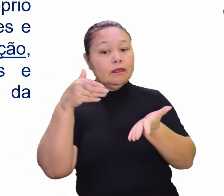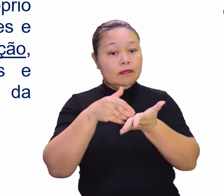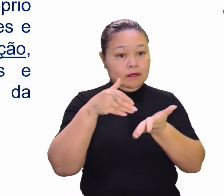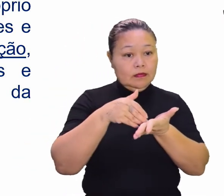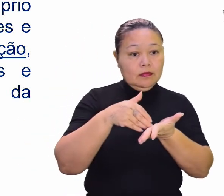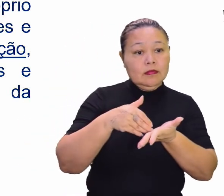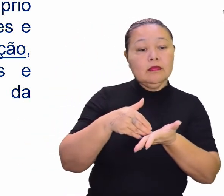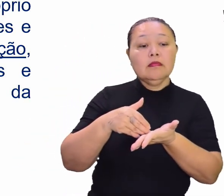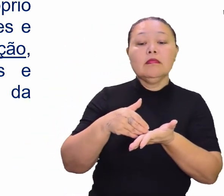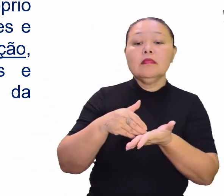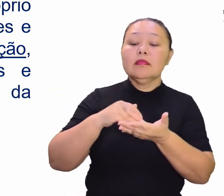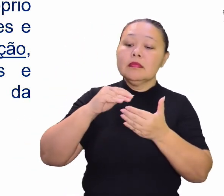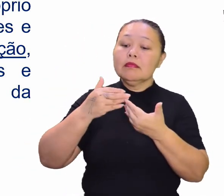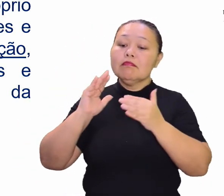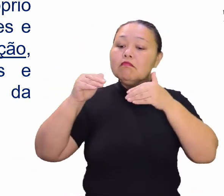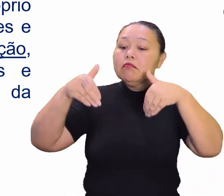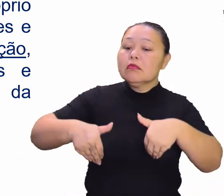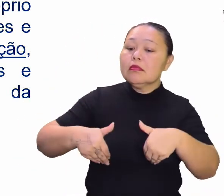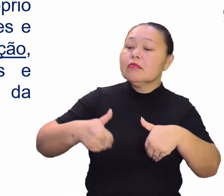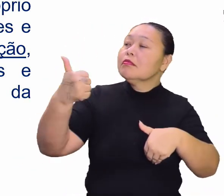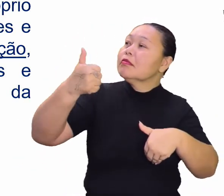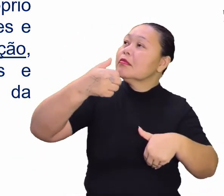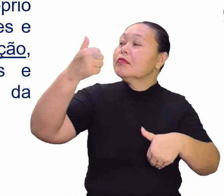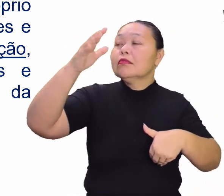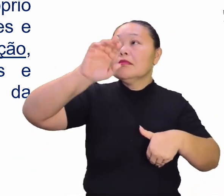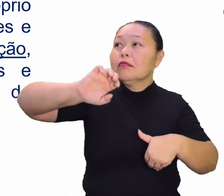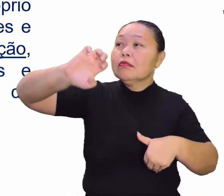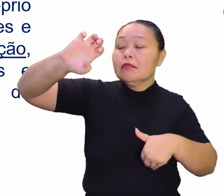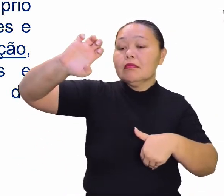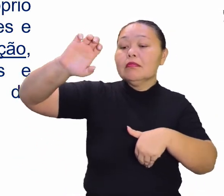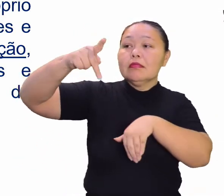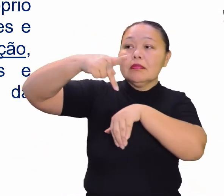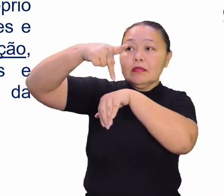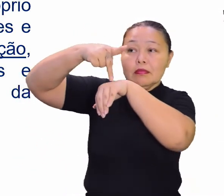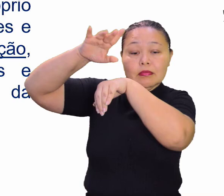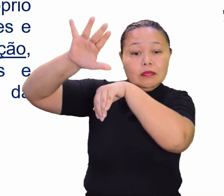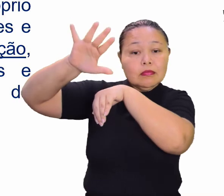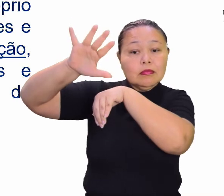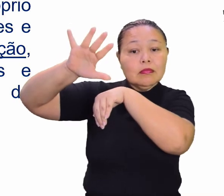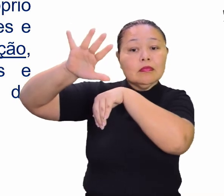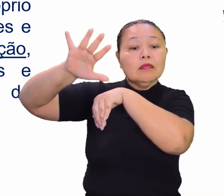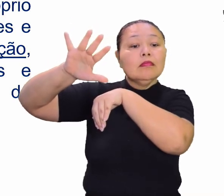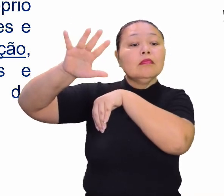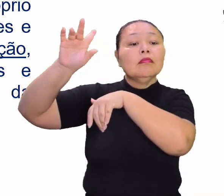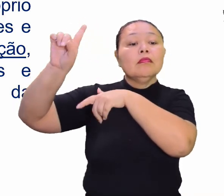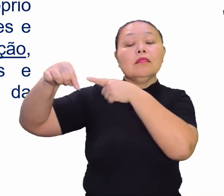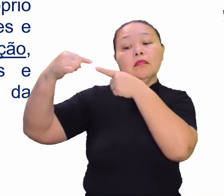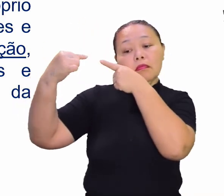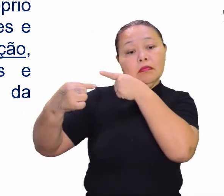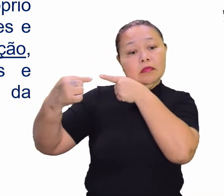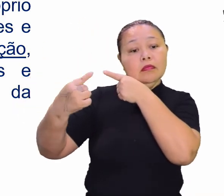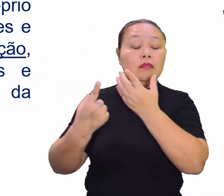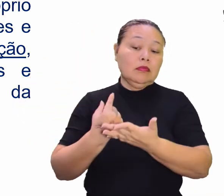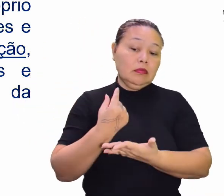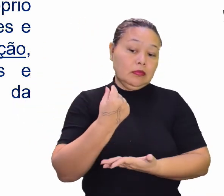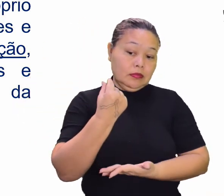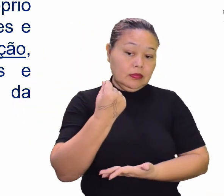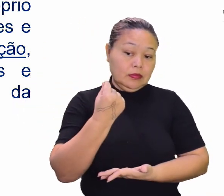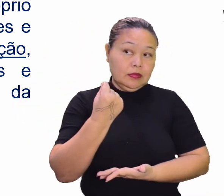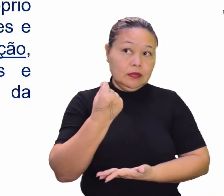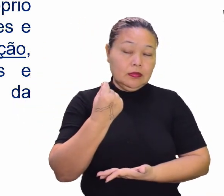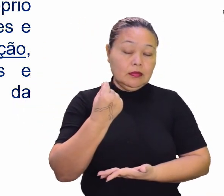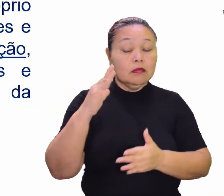a colônia, subordinada à primeira, que é a metrópole, e ela era subordinada política